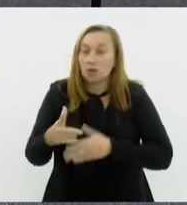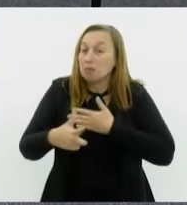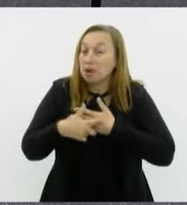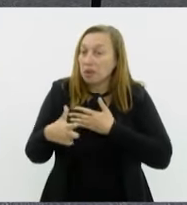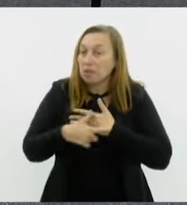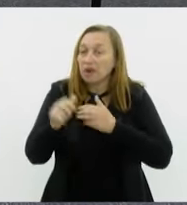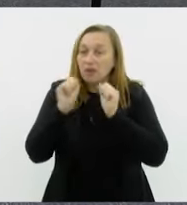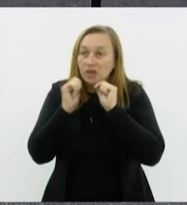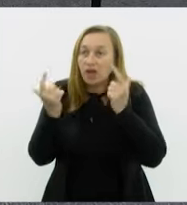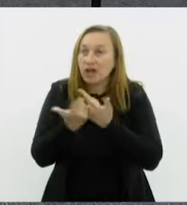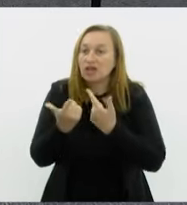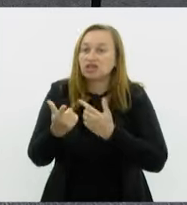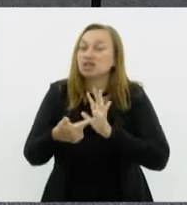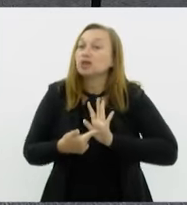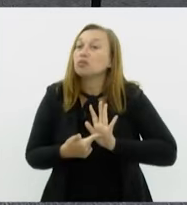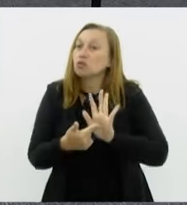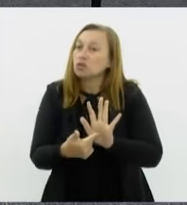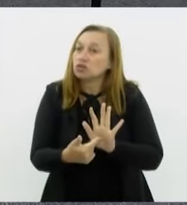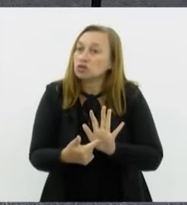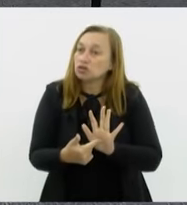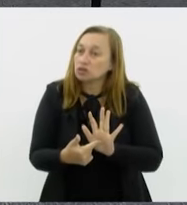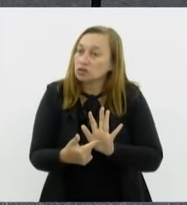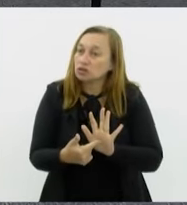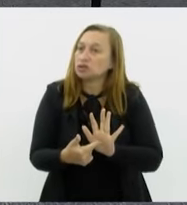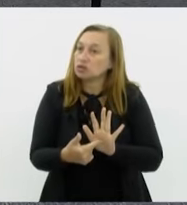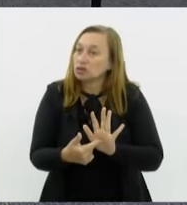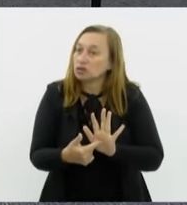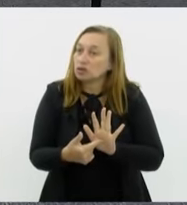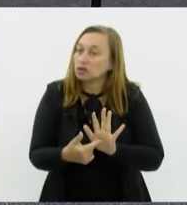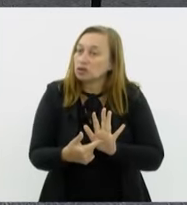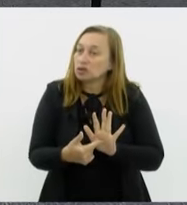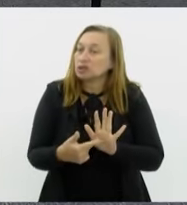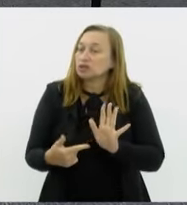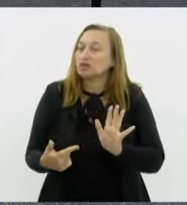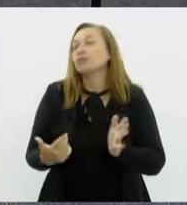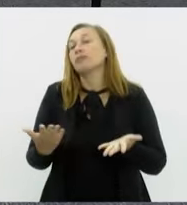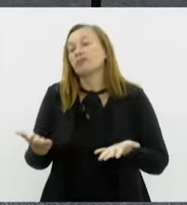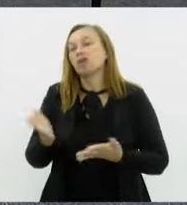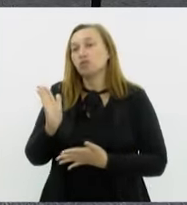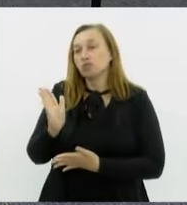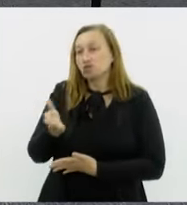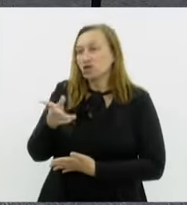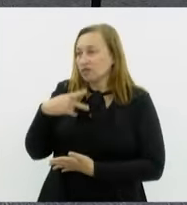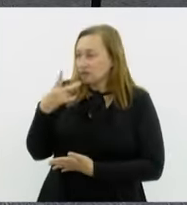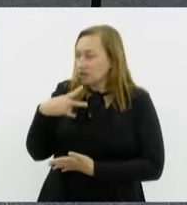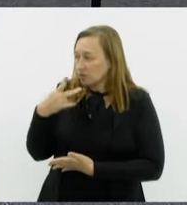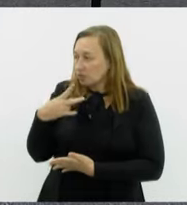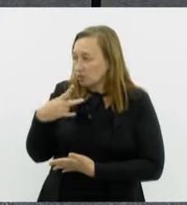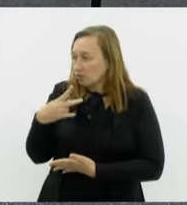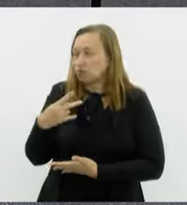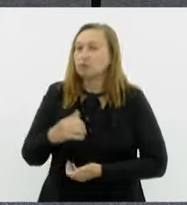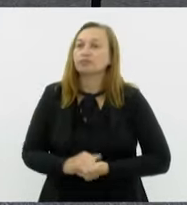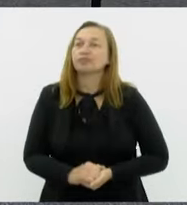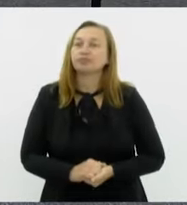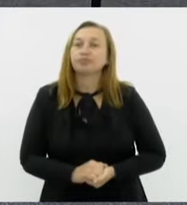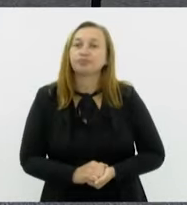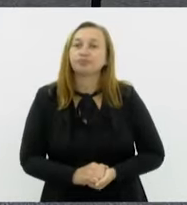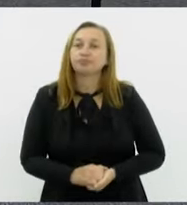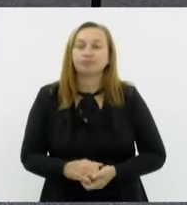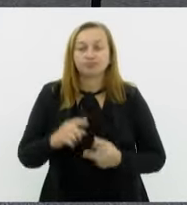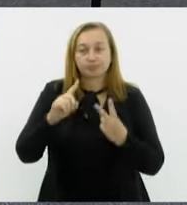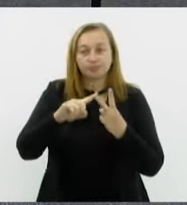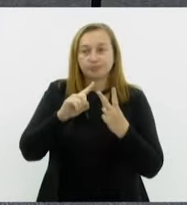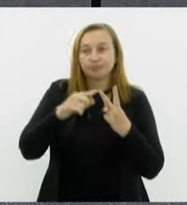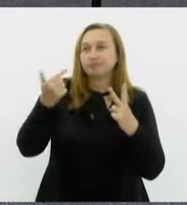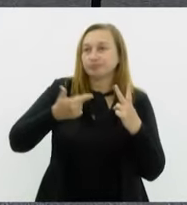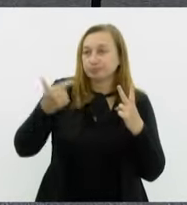na demonstração desse disparate e na posição, como Vossa Excelência disse, sensata do Supremo. A segunda